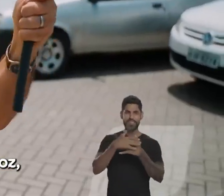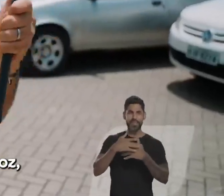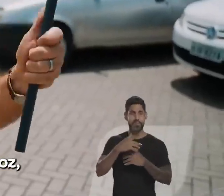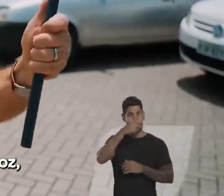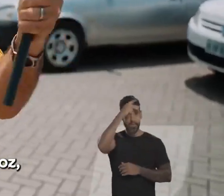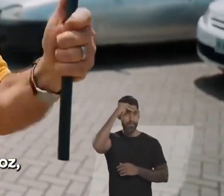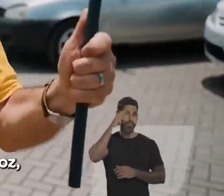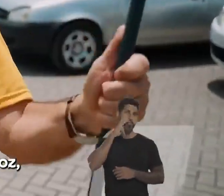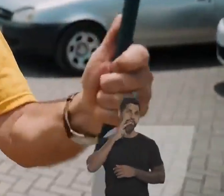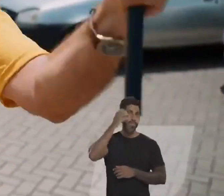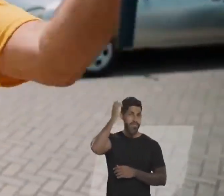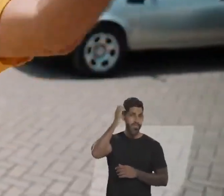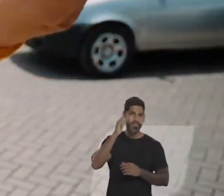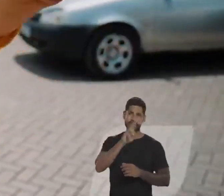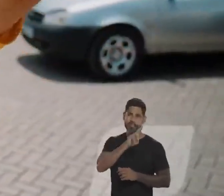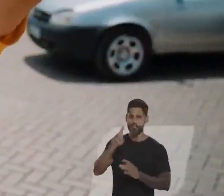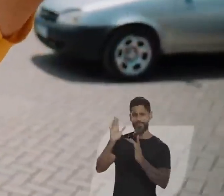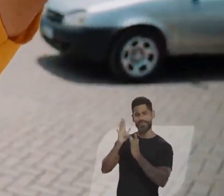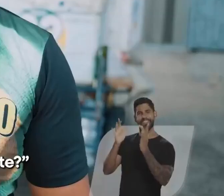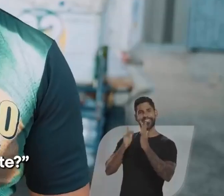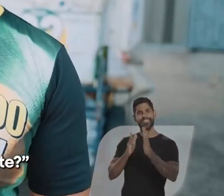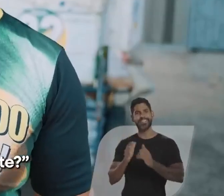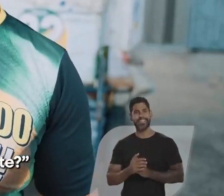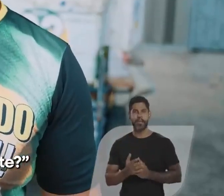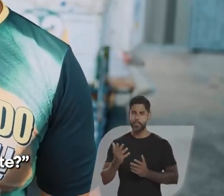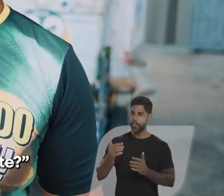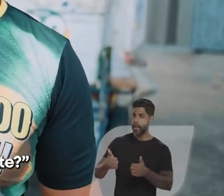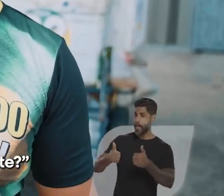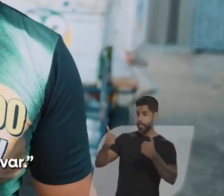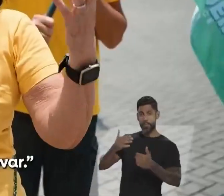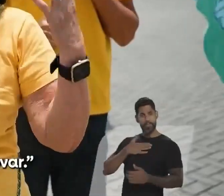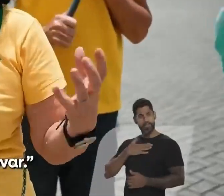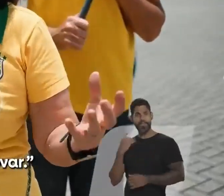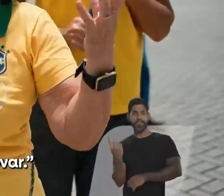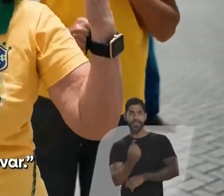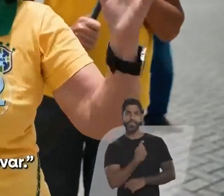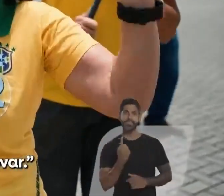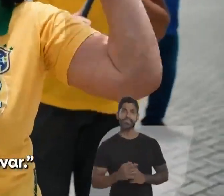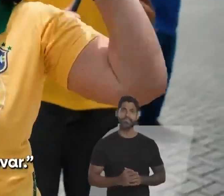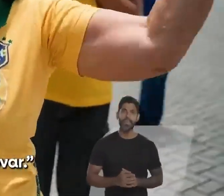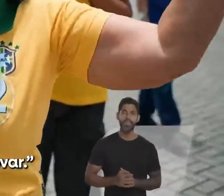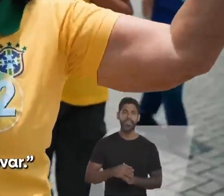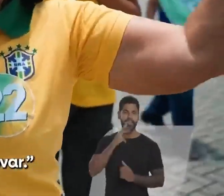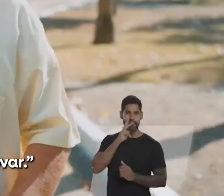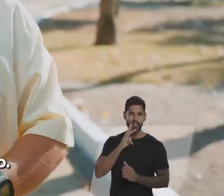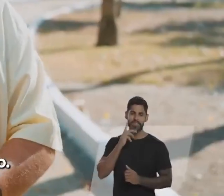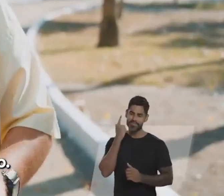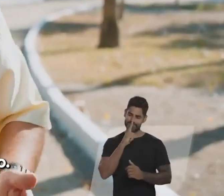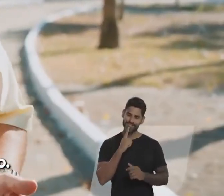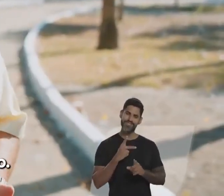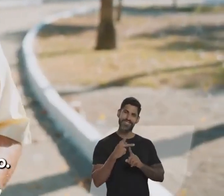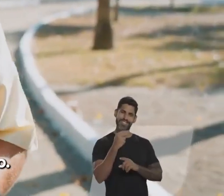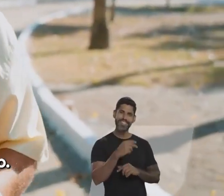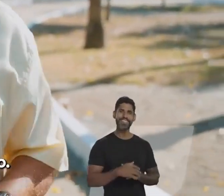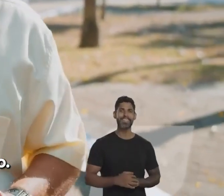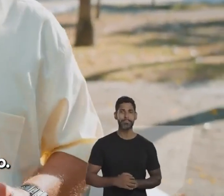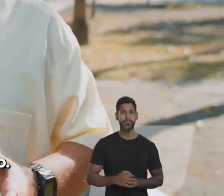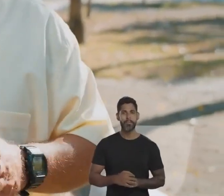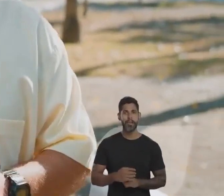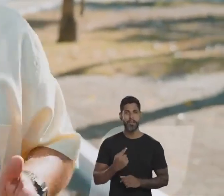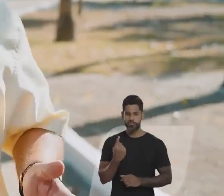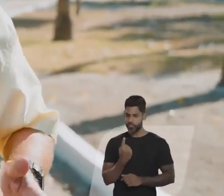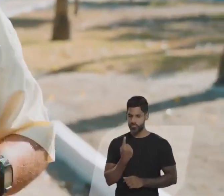Prefeito Queiroga e Queiroz, nome de Jesus. E vem qual é melhor pra gente. E nessa Queiroga vai levar. Ninguém faz nada